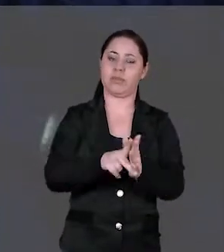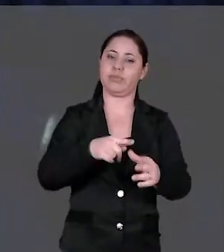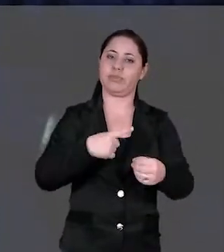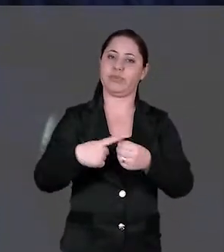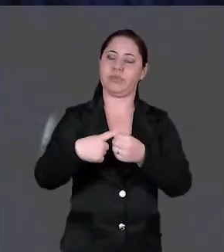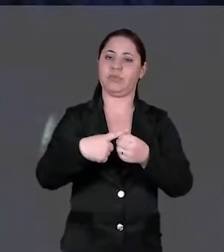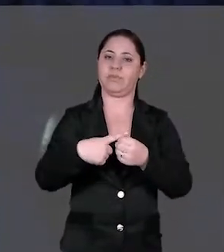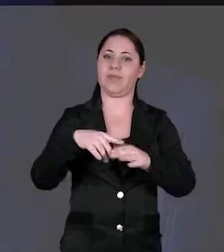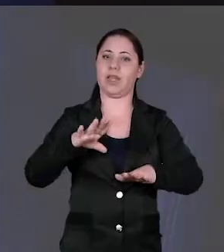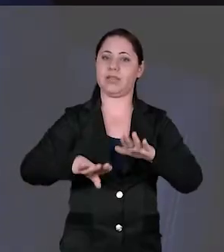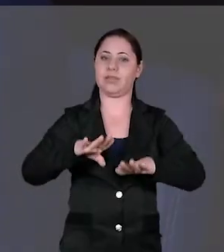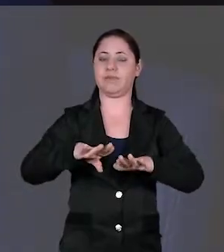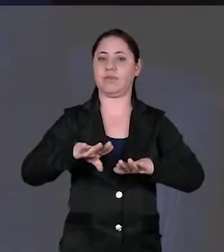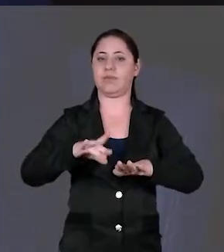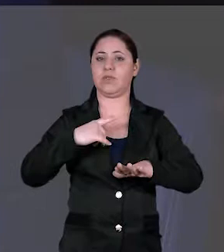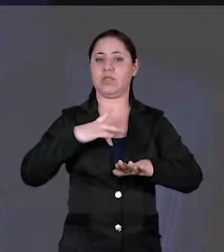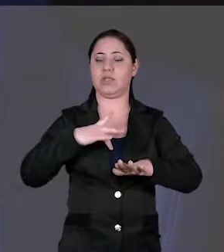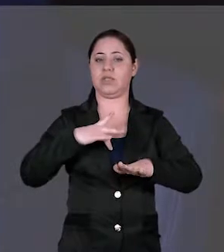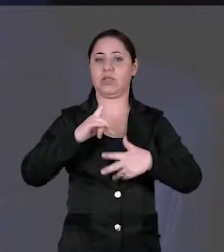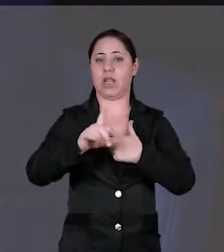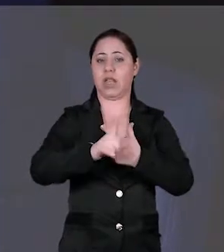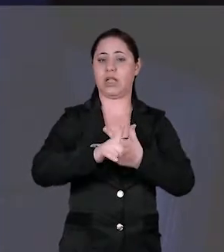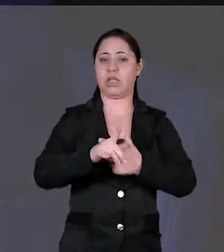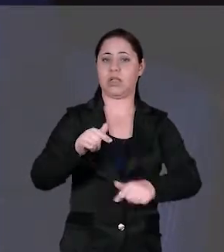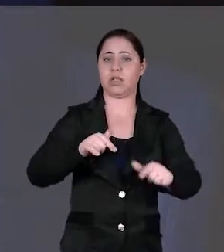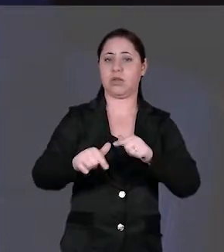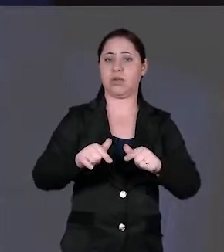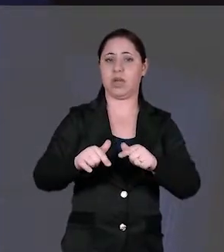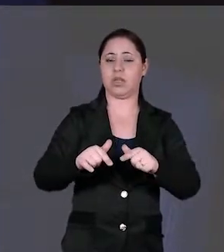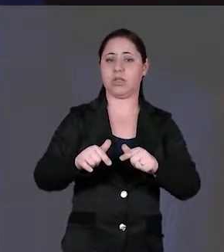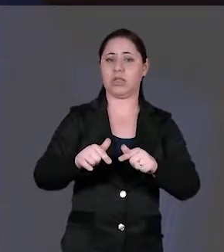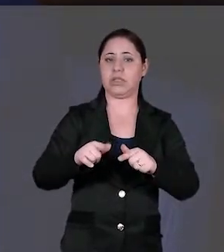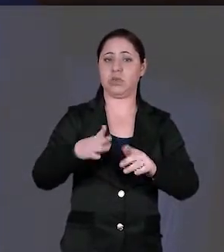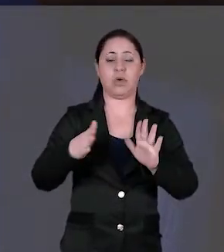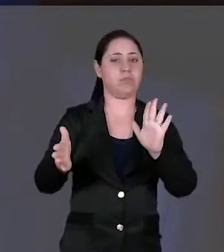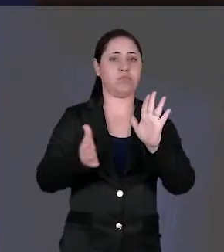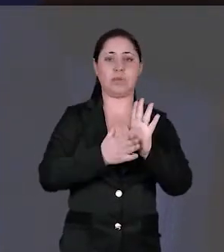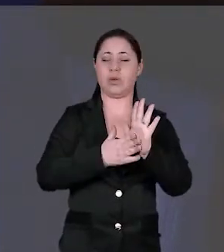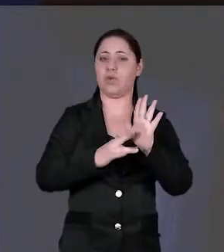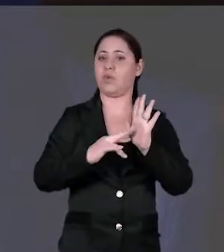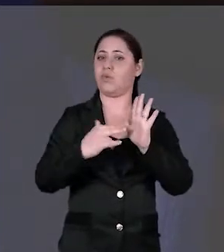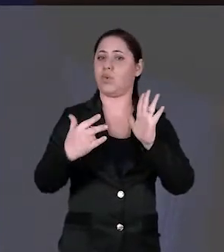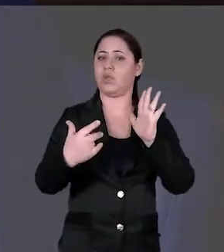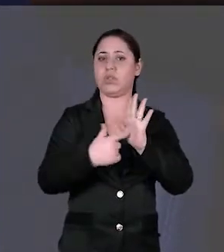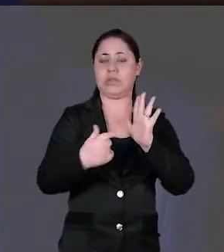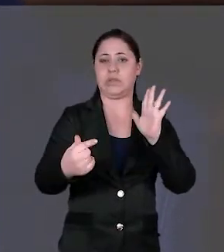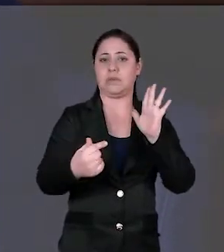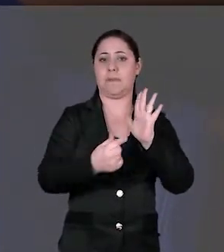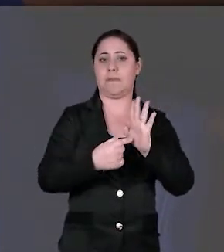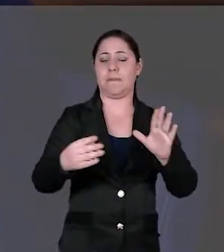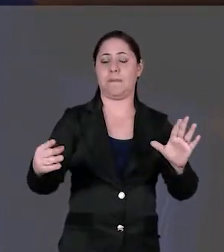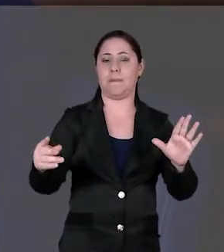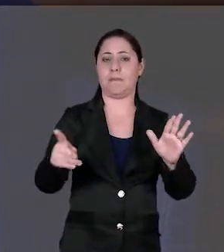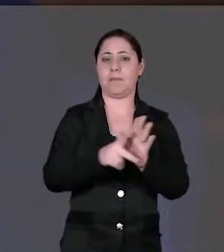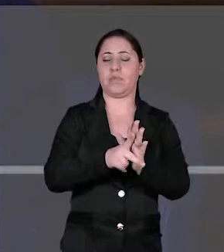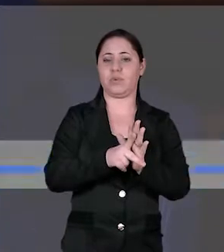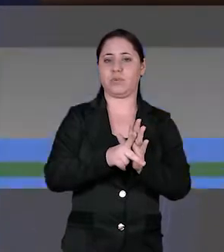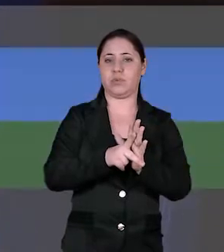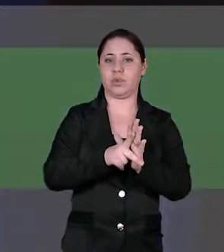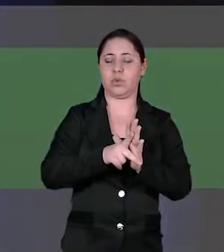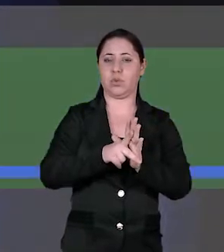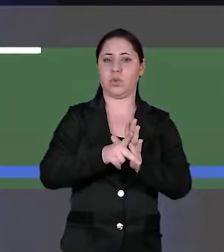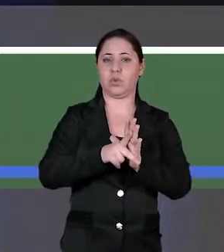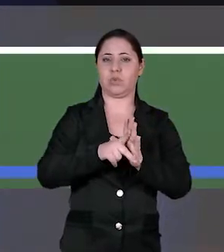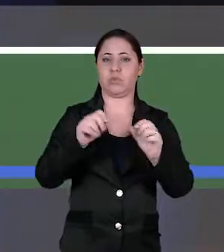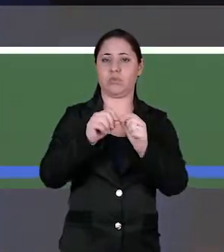linha que você acaba legislando e entrando na esfera daquilo que é atribuição da Câmara de Vereadores, ou